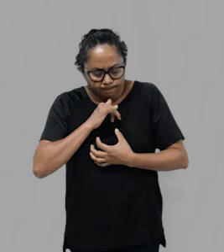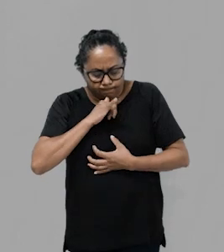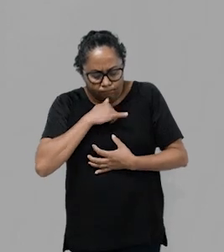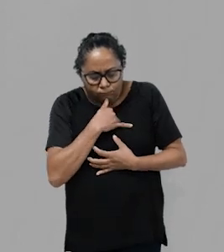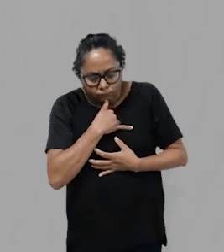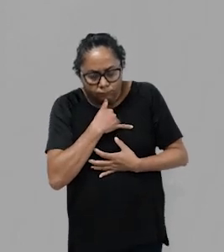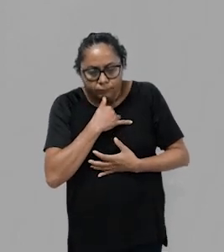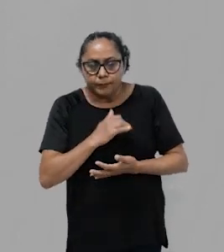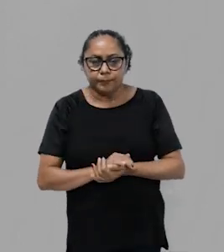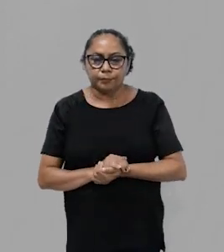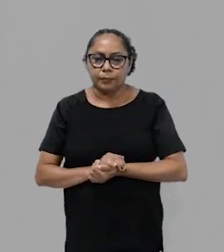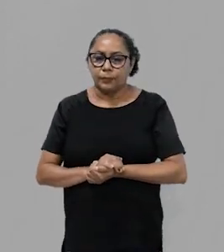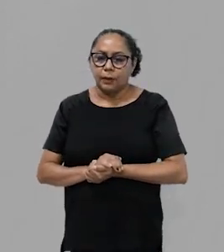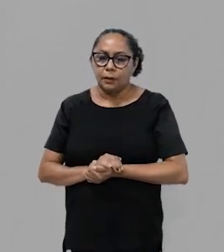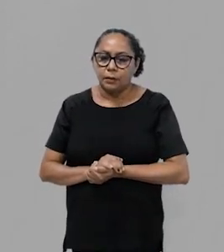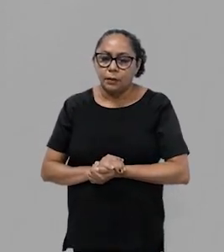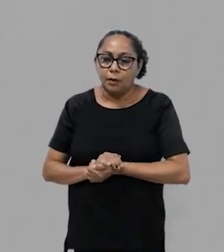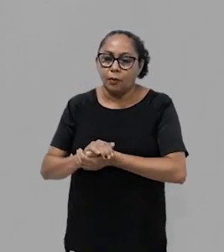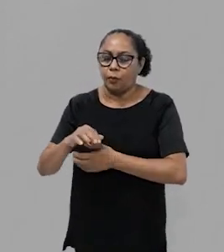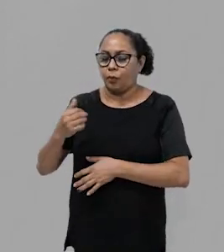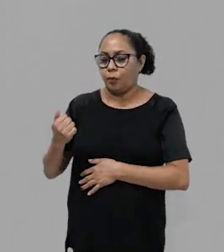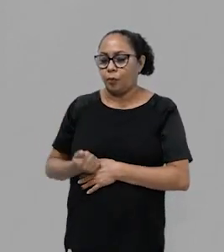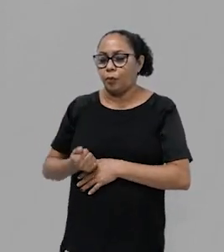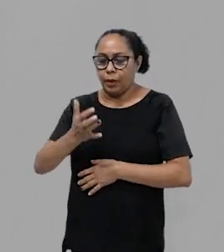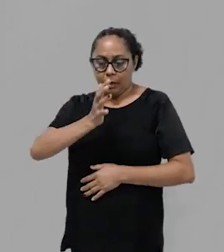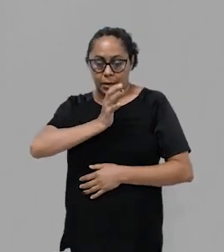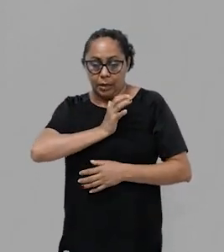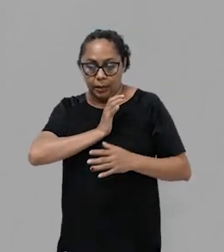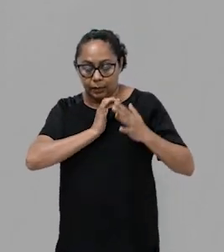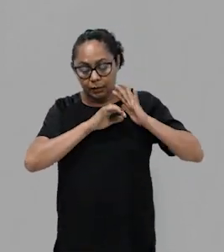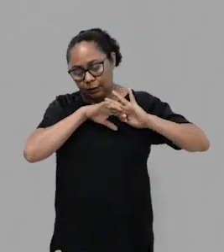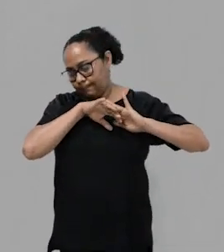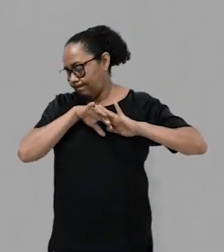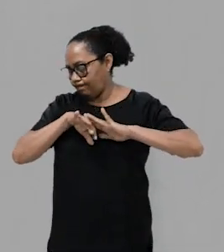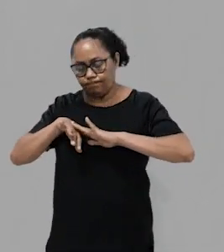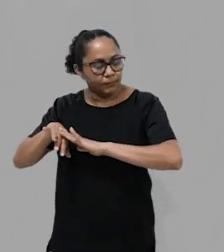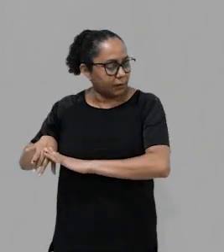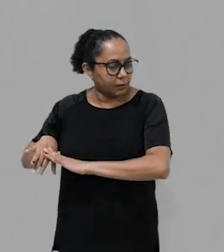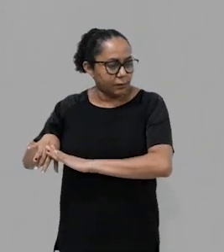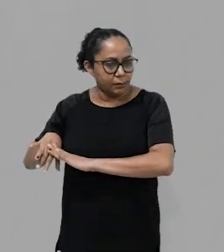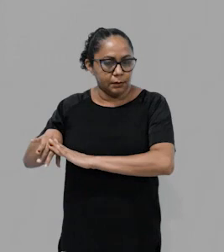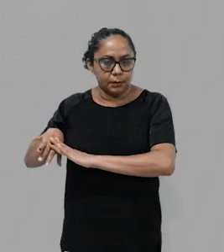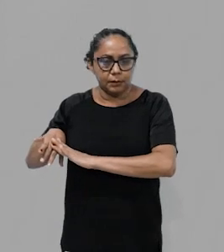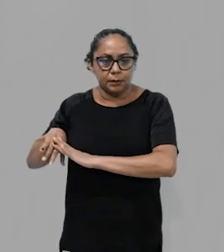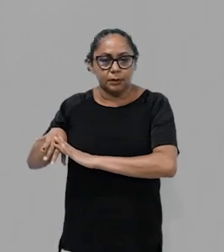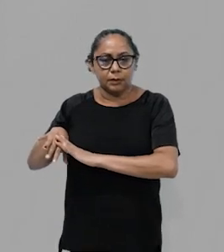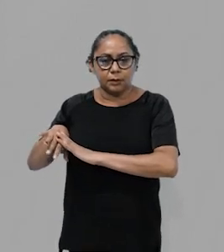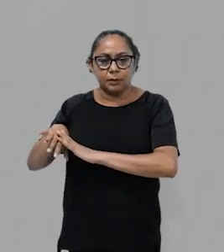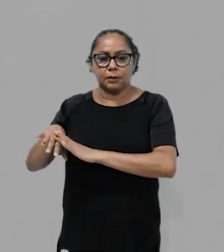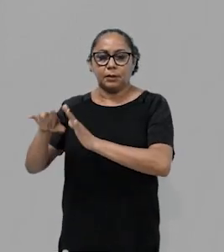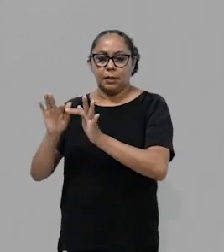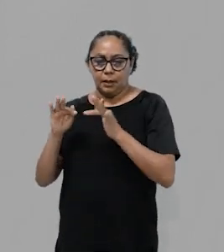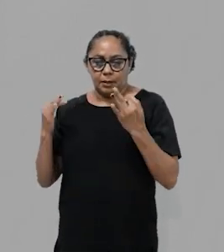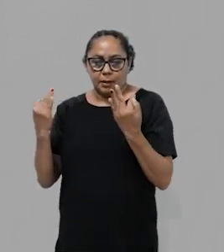Lautrec abdicou da própria herança, da própria riqueza, em função da aversão e da relação pessoal com a família. As obras